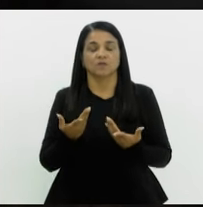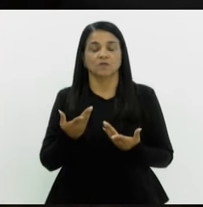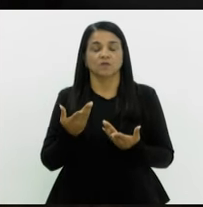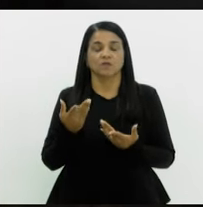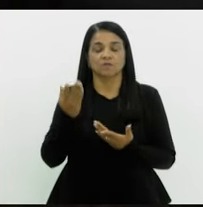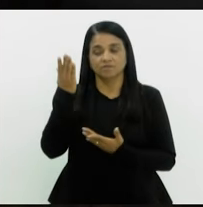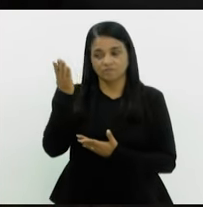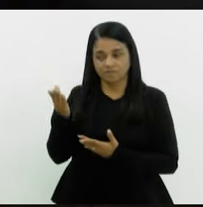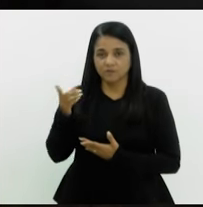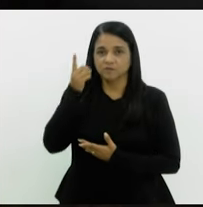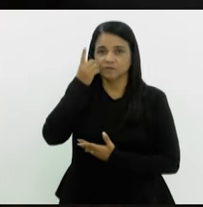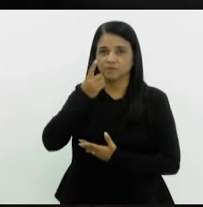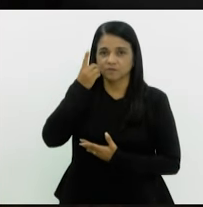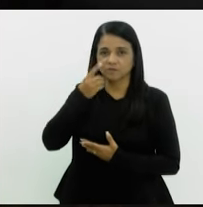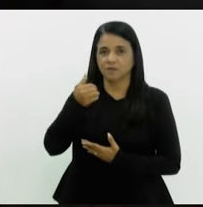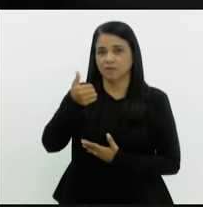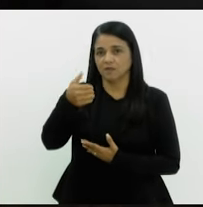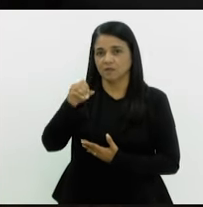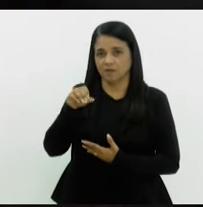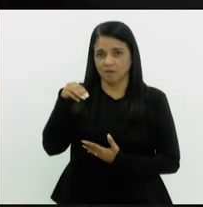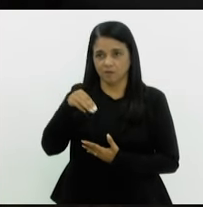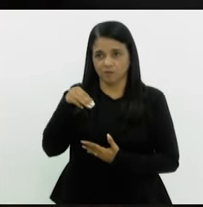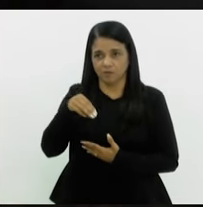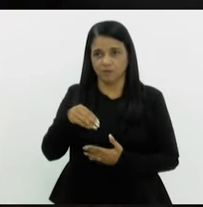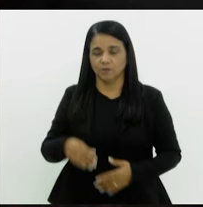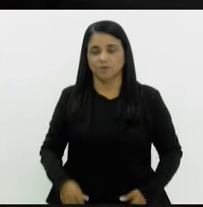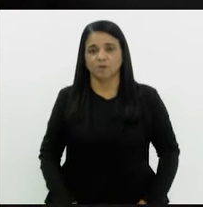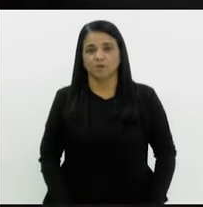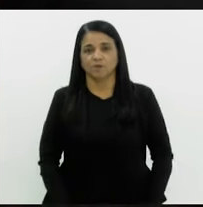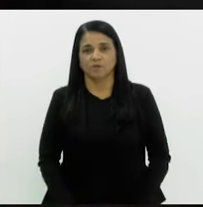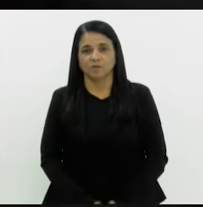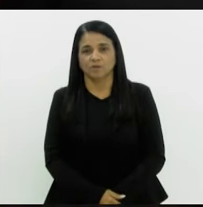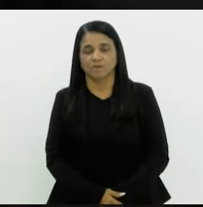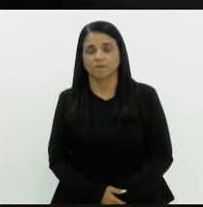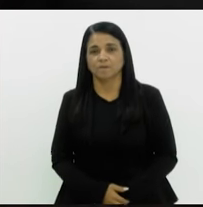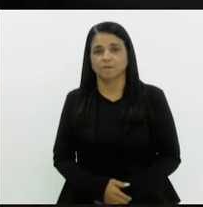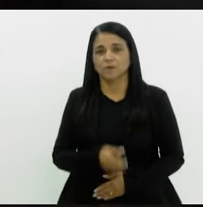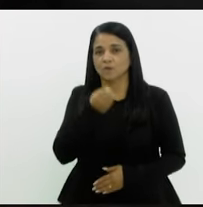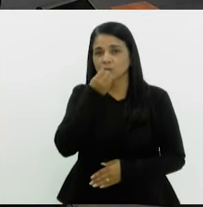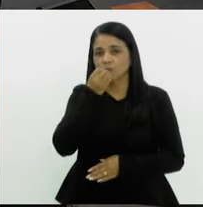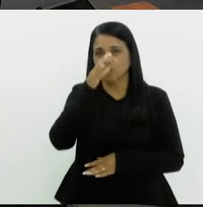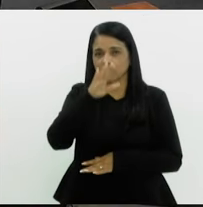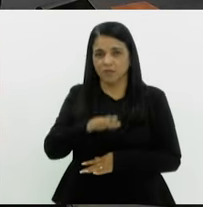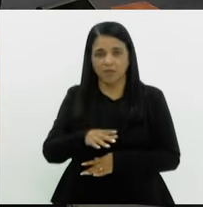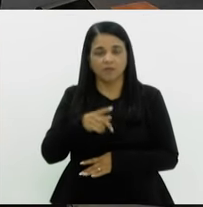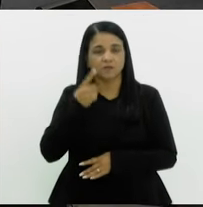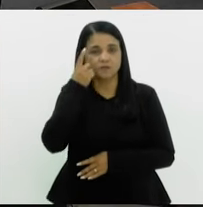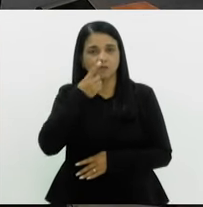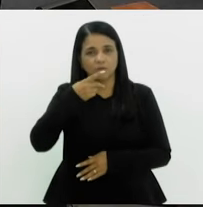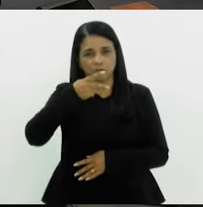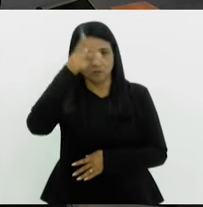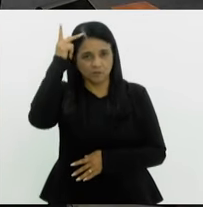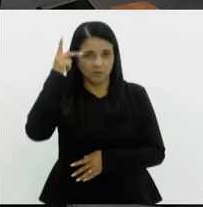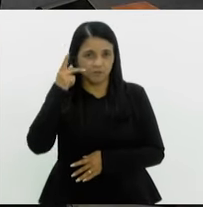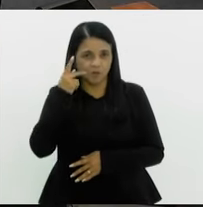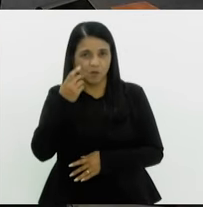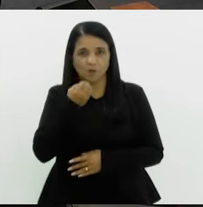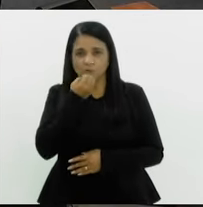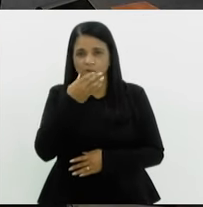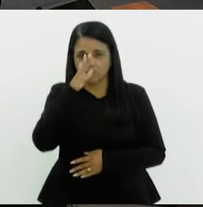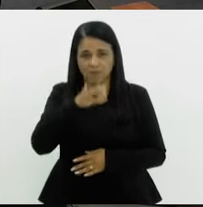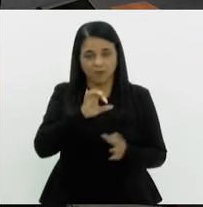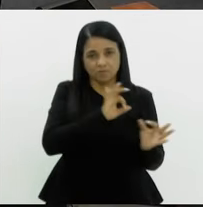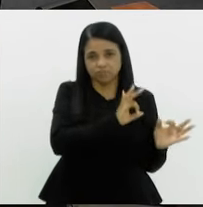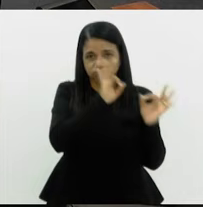Excelência dispõe de 10 minutos. Boa tarde, deputado Luiz Paulo. Boa tarde a todos que nos acompanham pela